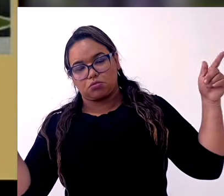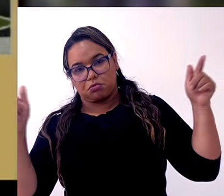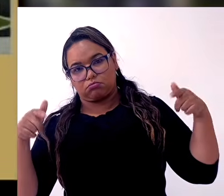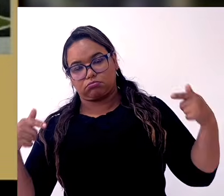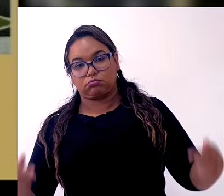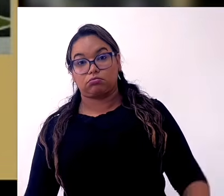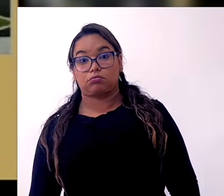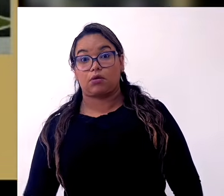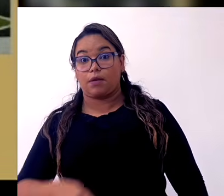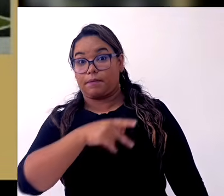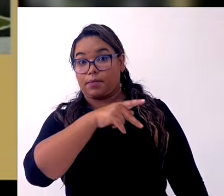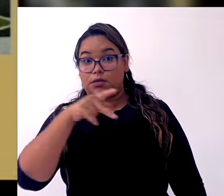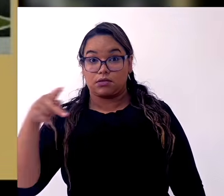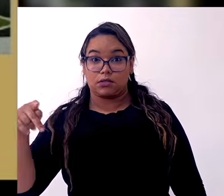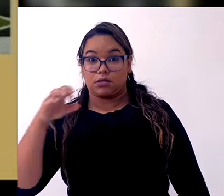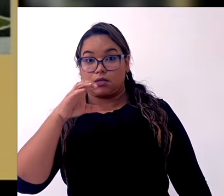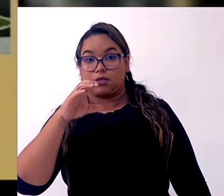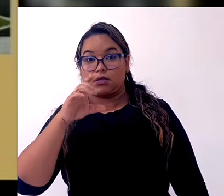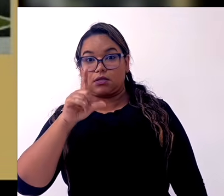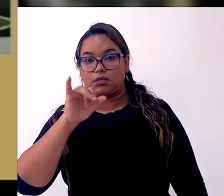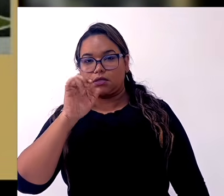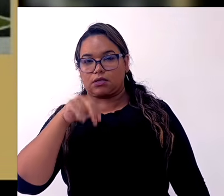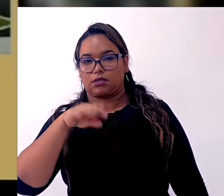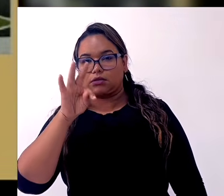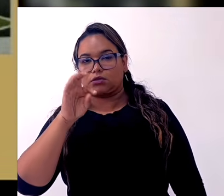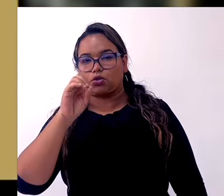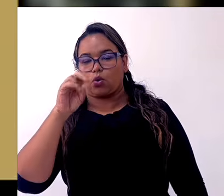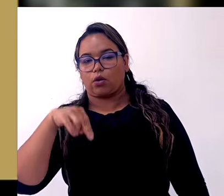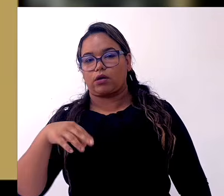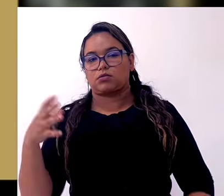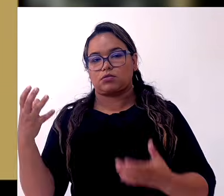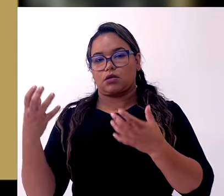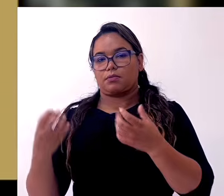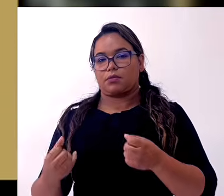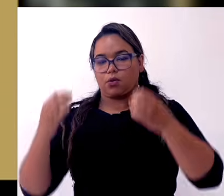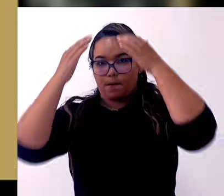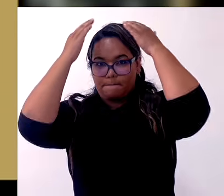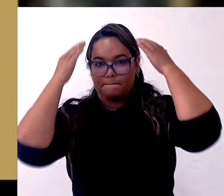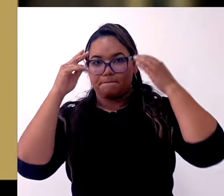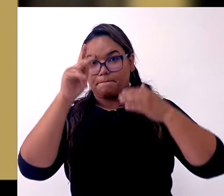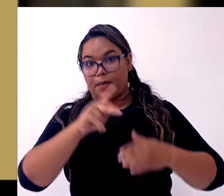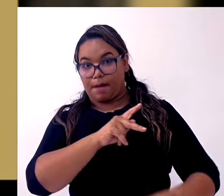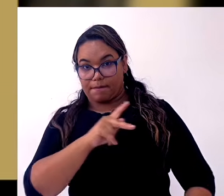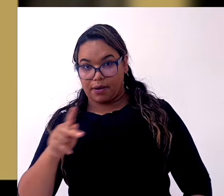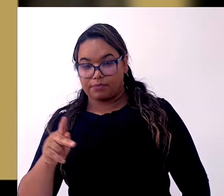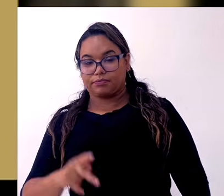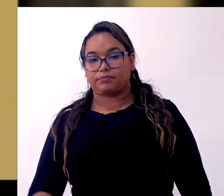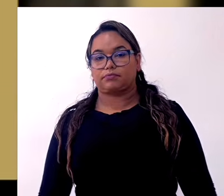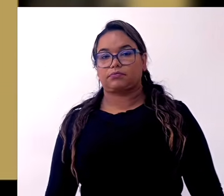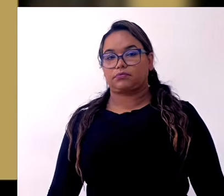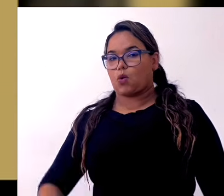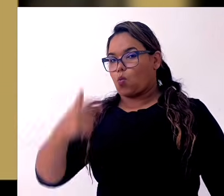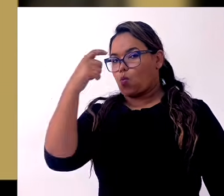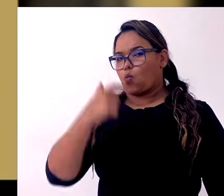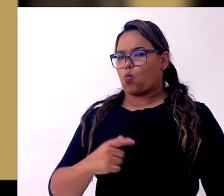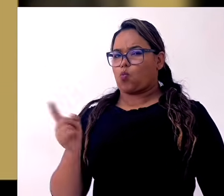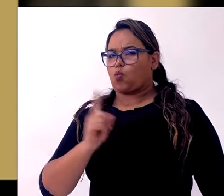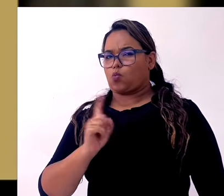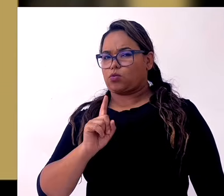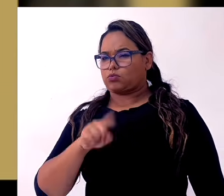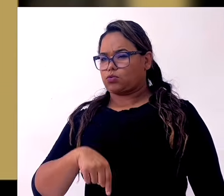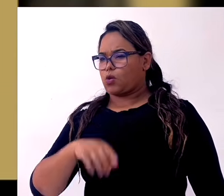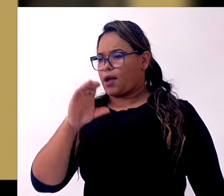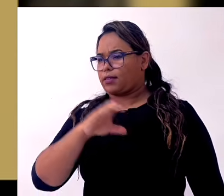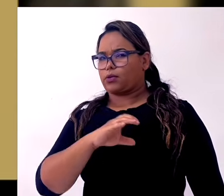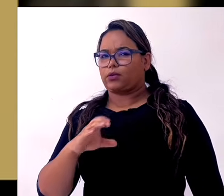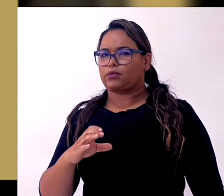os figurões nos Estados Unidos, quer seja Madeleine Albright ou qualquer outro, eles usam símbolos secretos